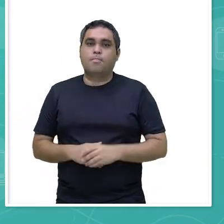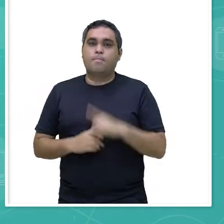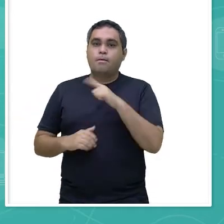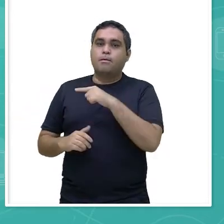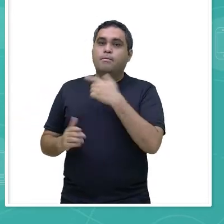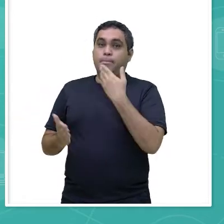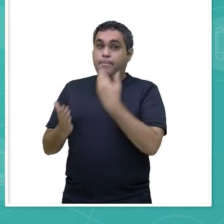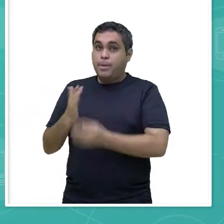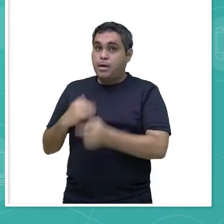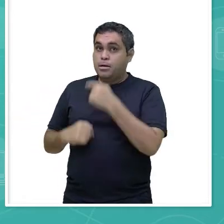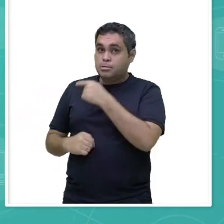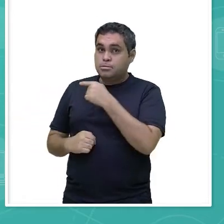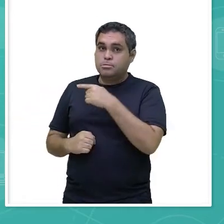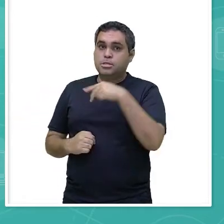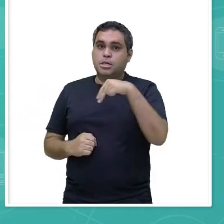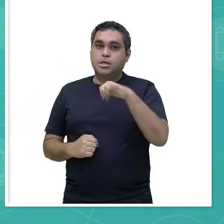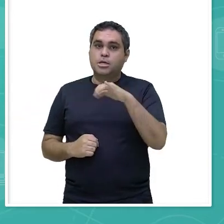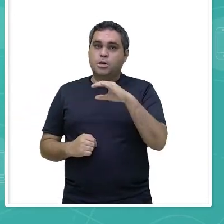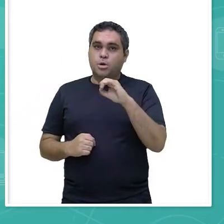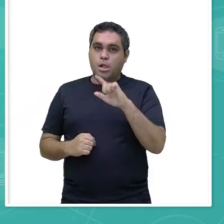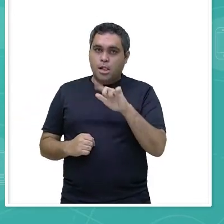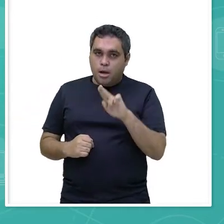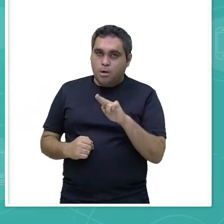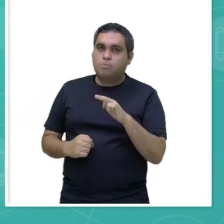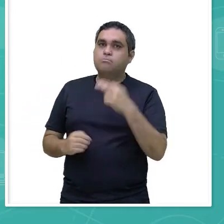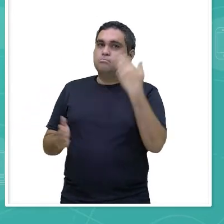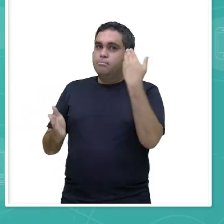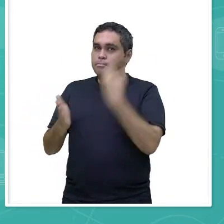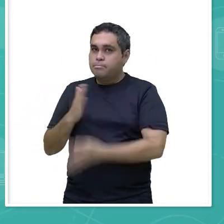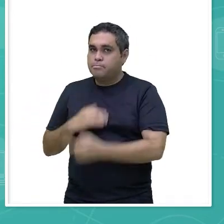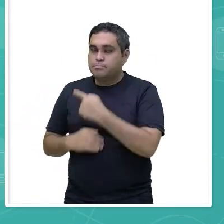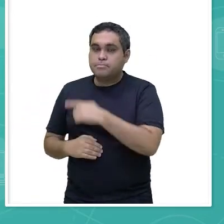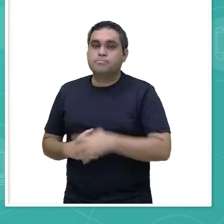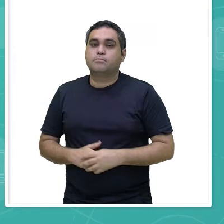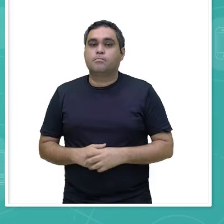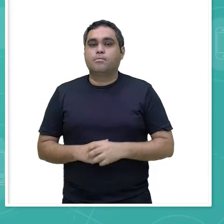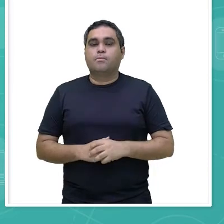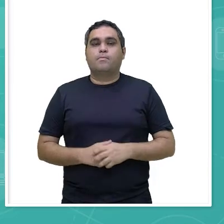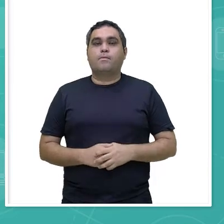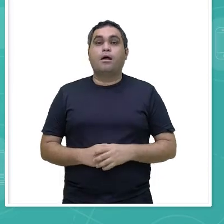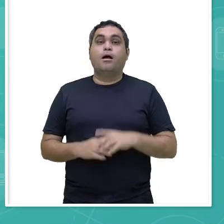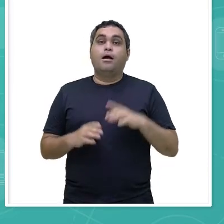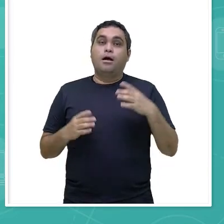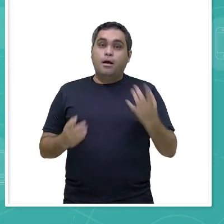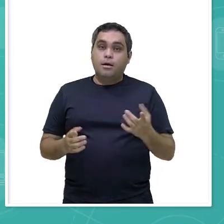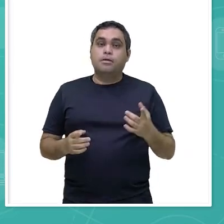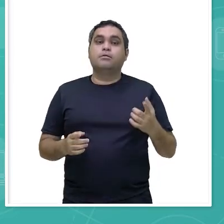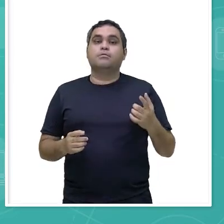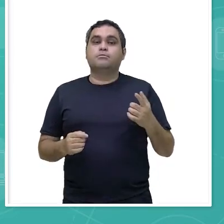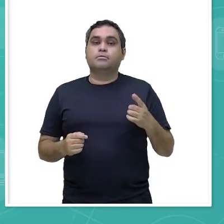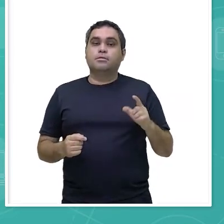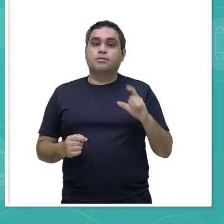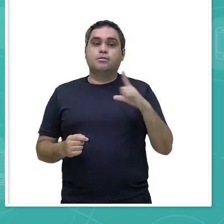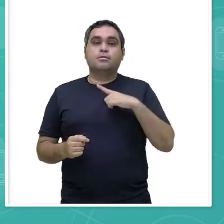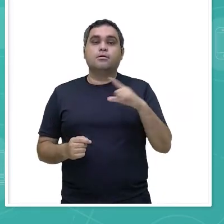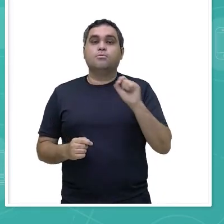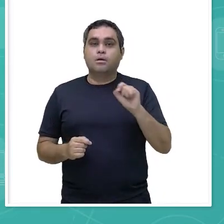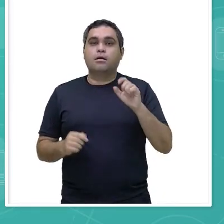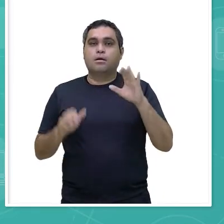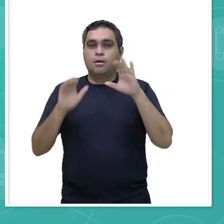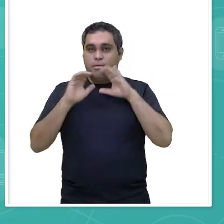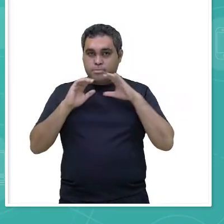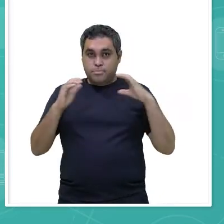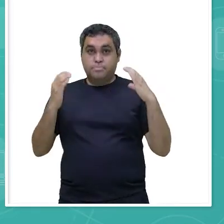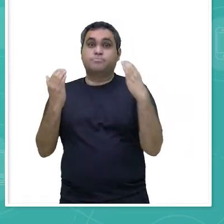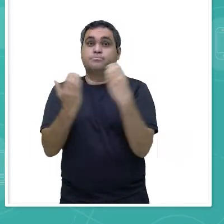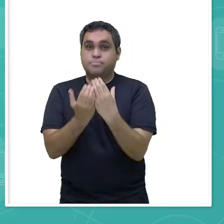II, o último Romanov. E aí sim, nós vamos ter o início da República da Duma, aquela